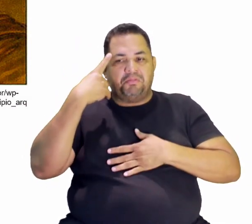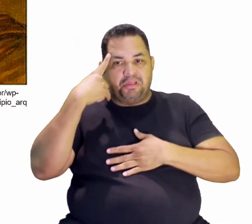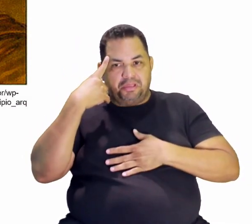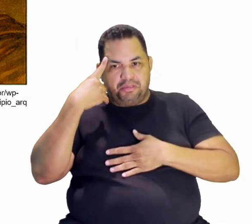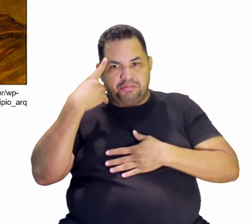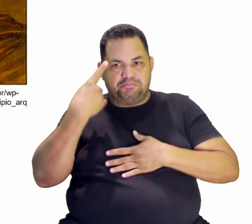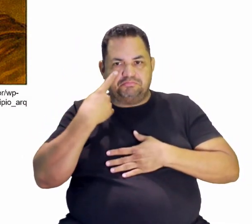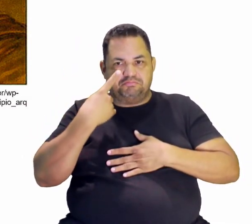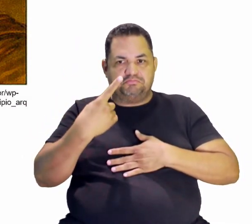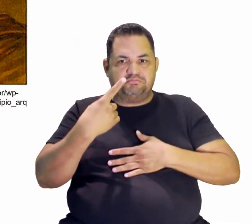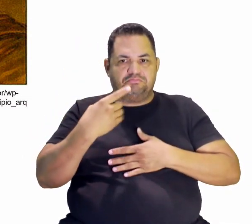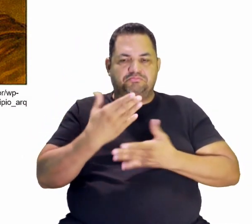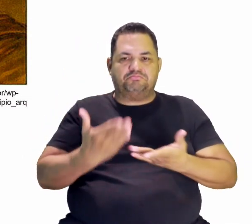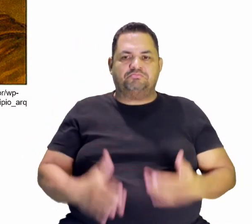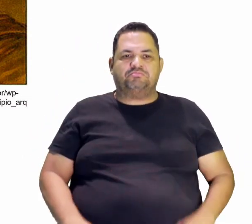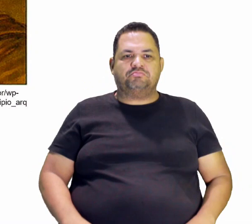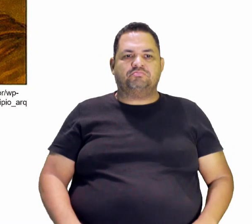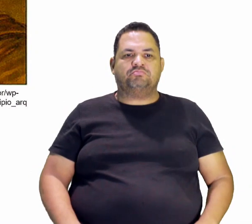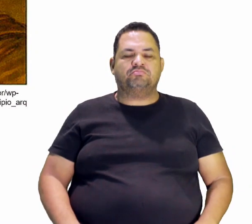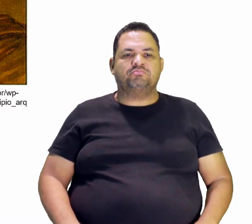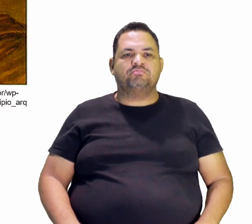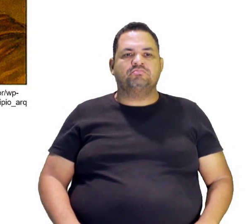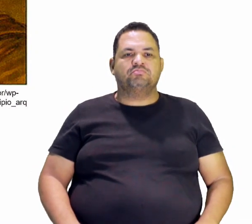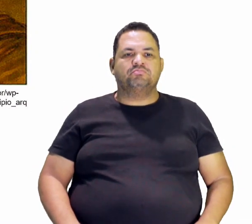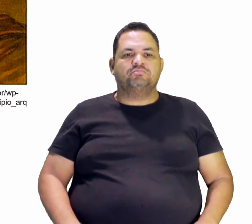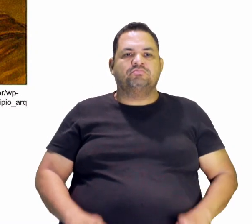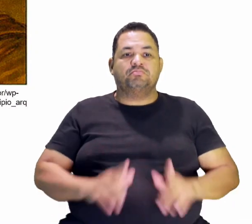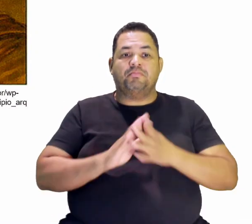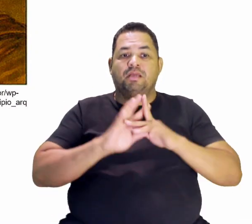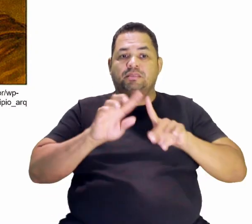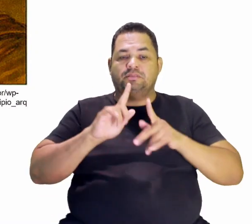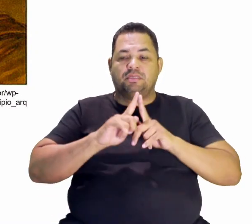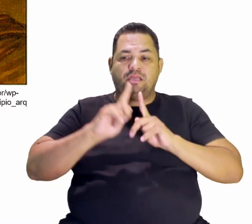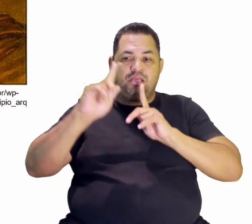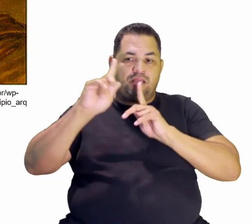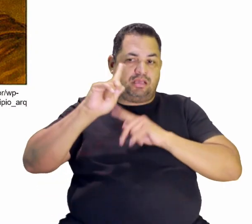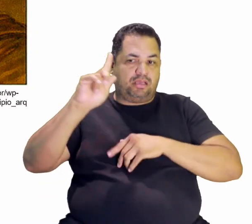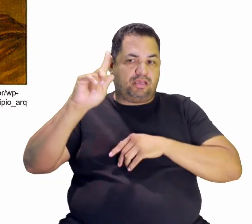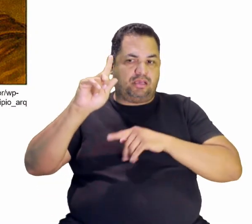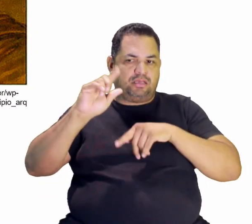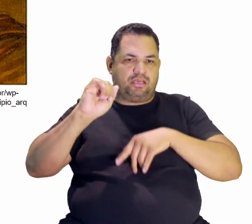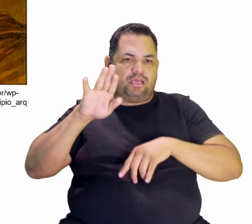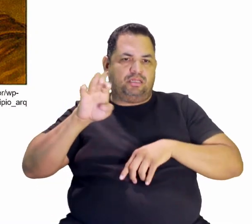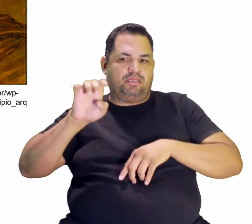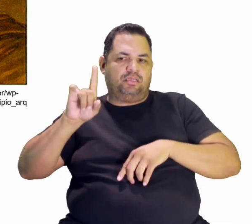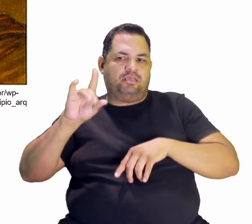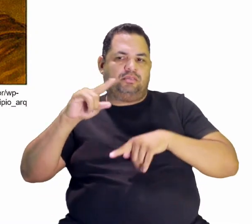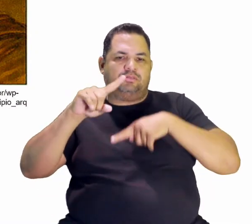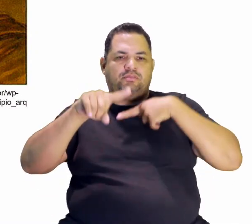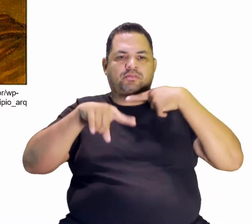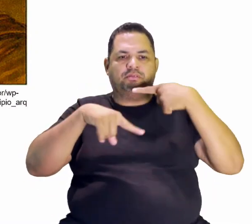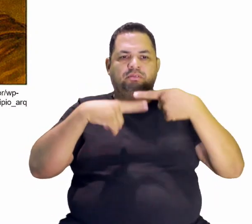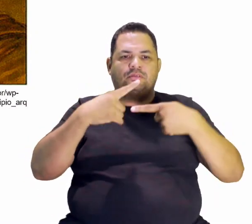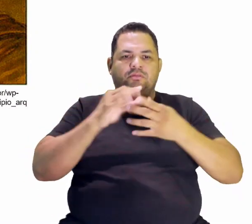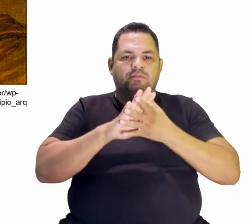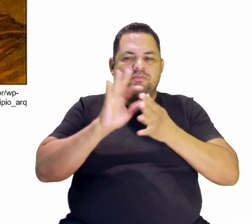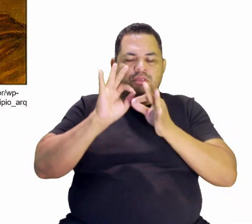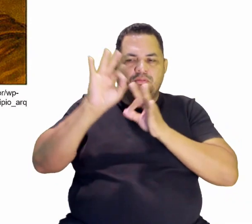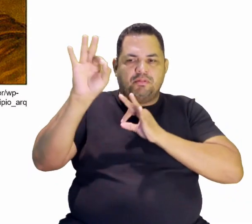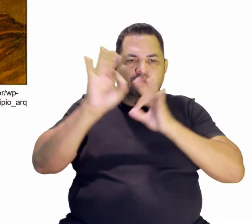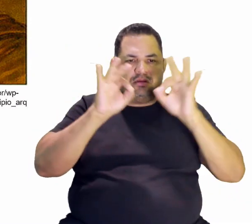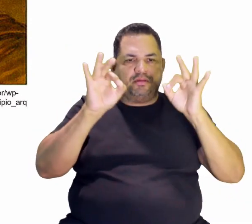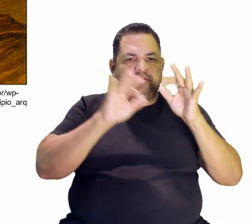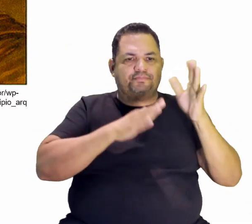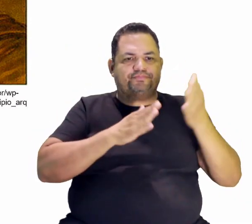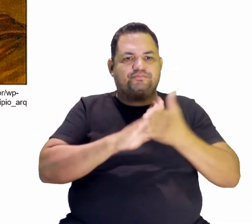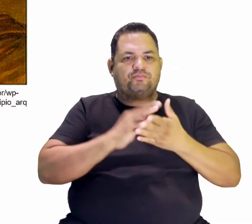pensou e observou, como nós no dia a dia. Mas Galileu, mais tarde, vem e faz medida. Aí diz que